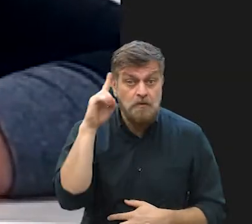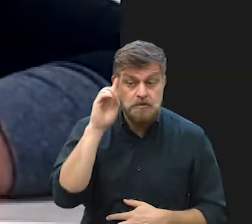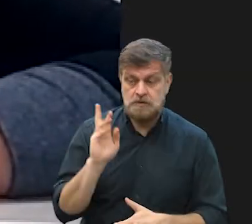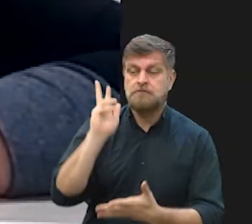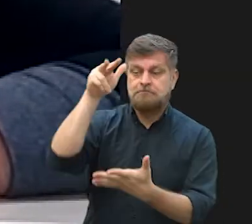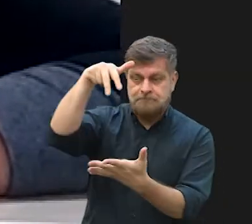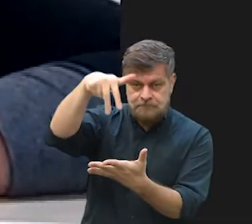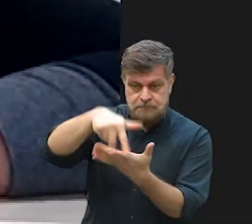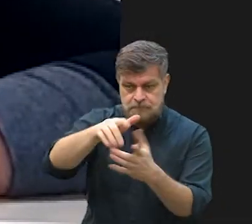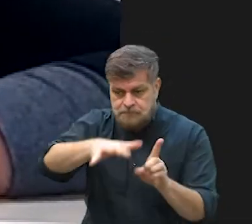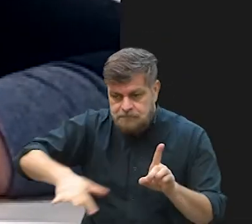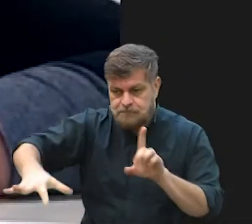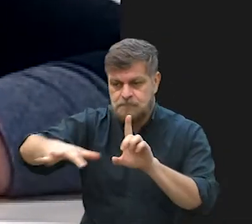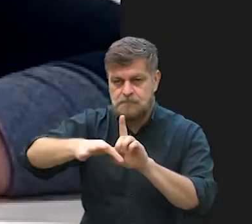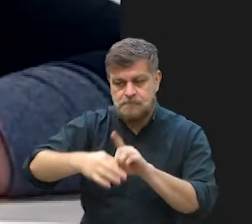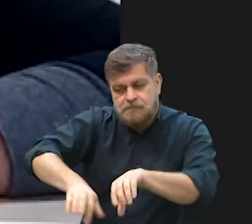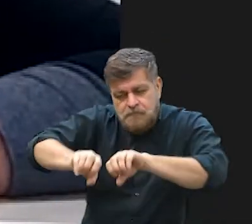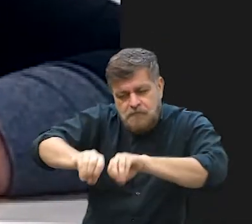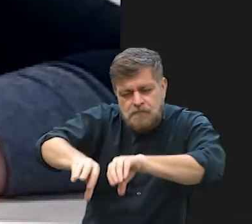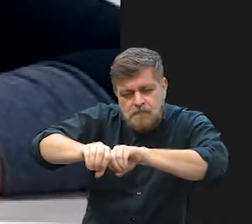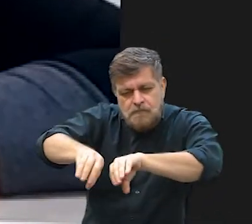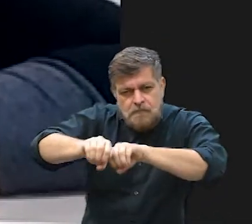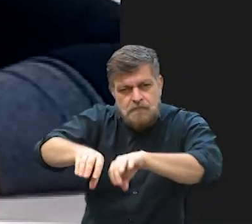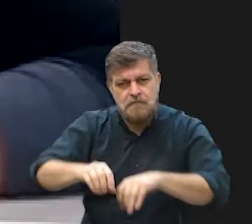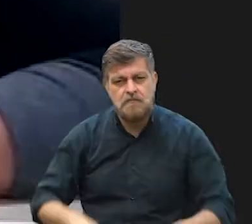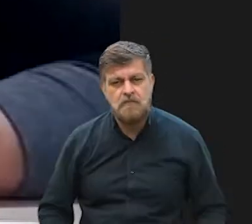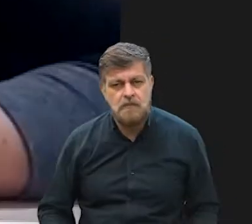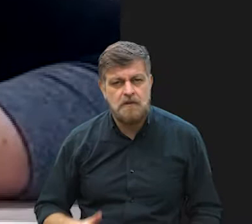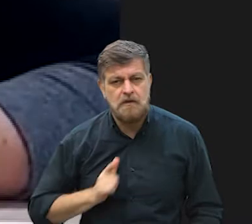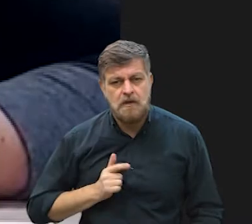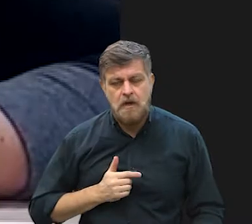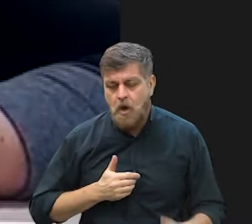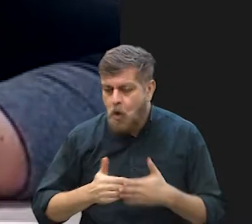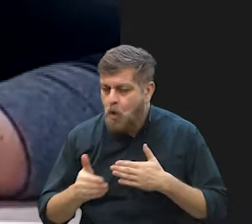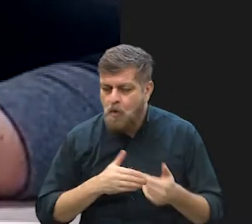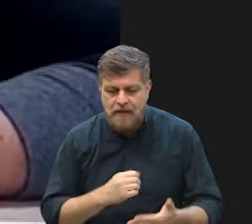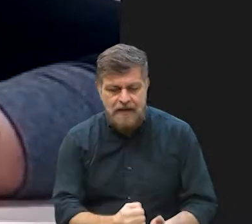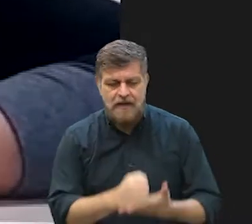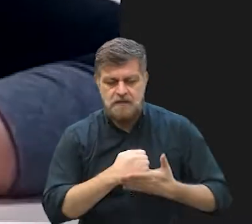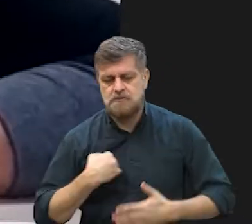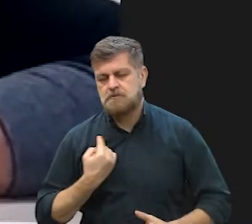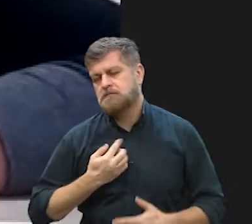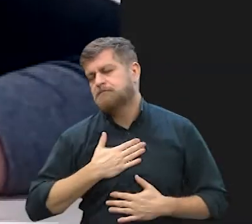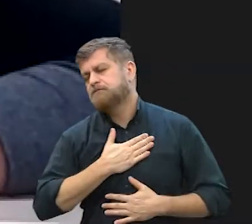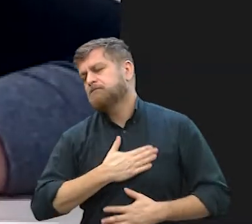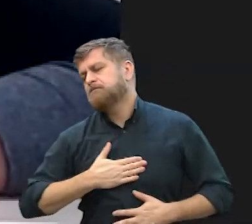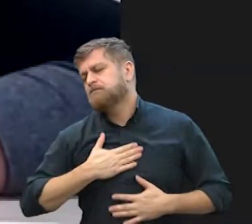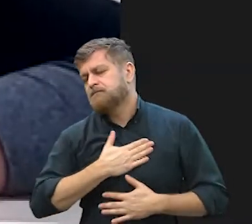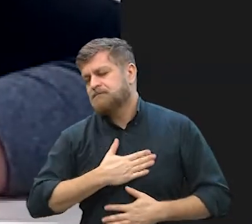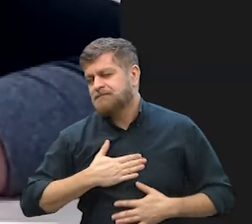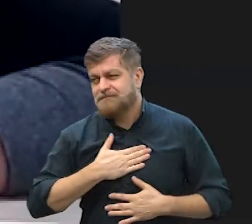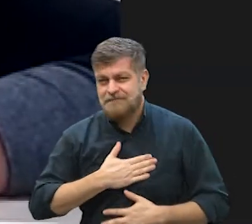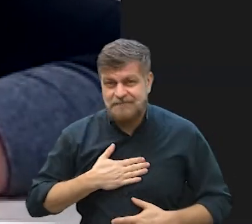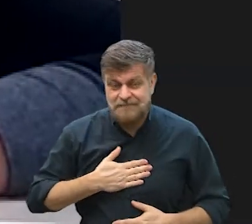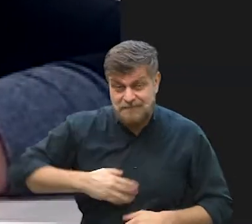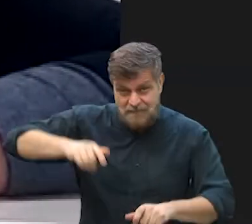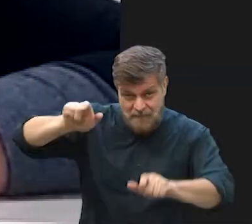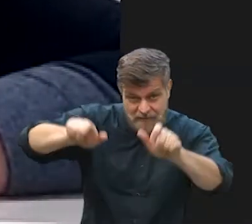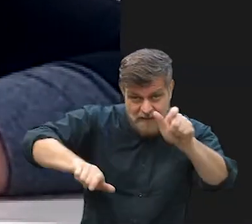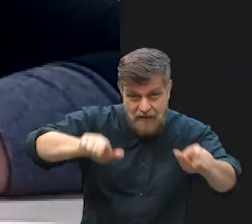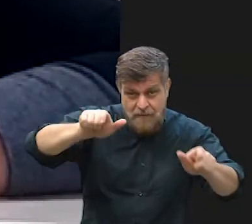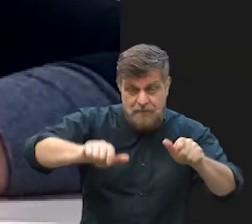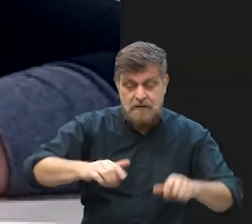um atendimento. Então, assim, qualquer ajuda é bem-vinda, né? Então, as pessoas podem sim